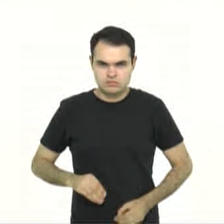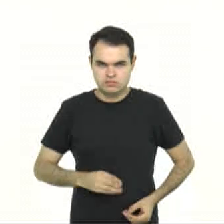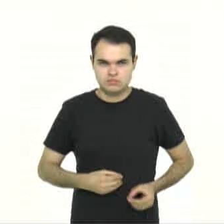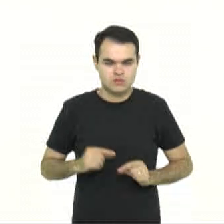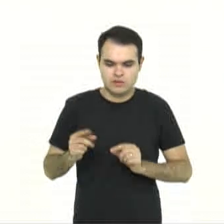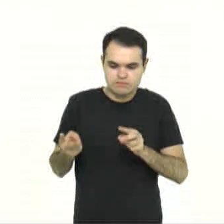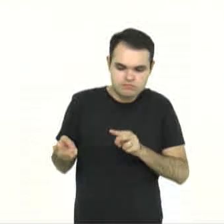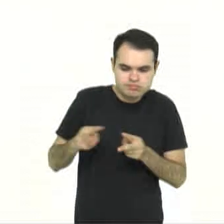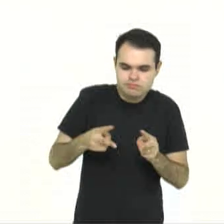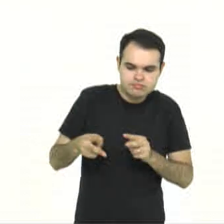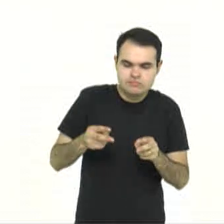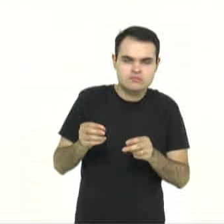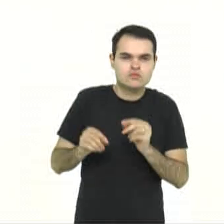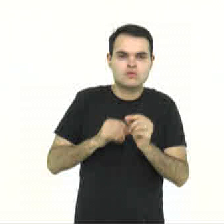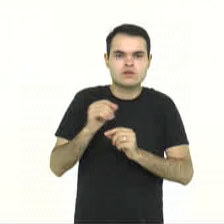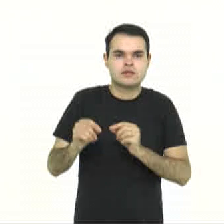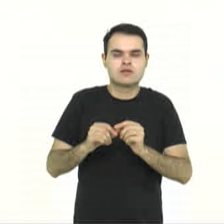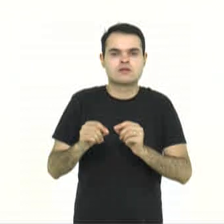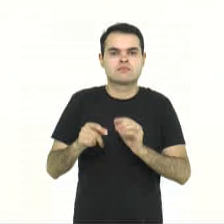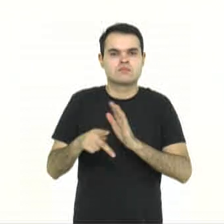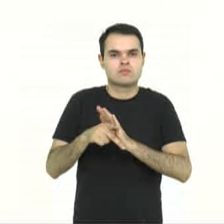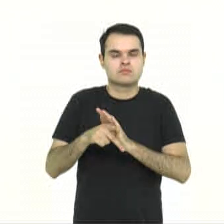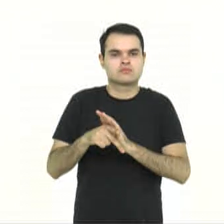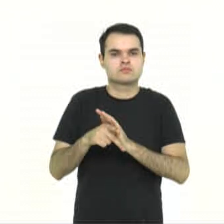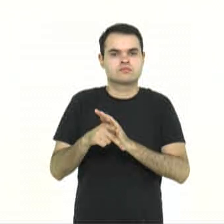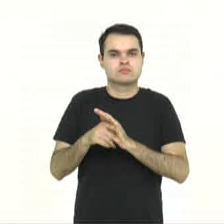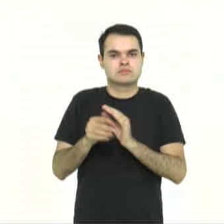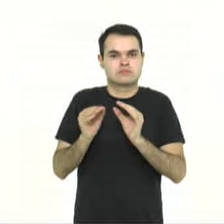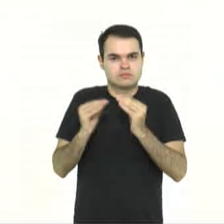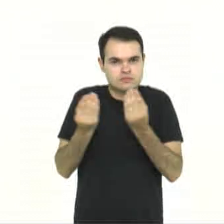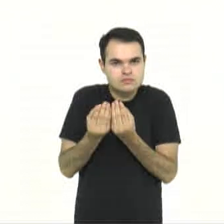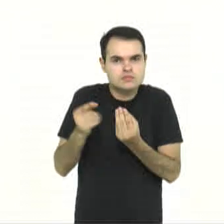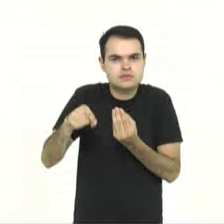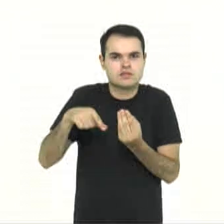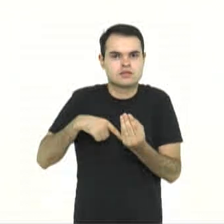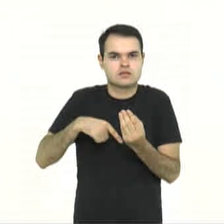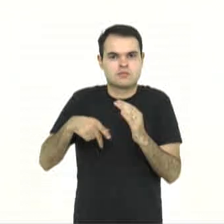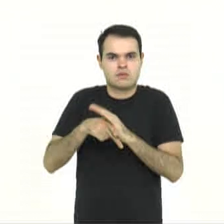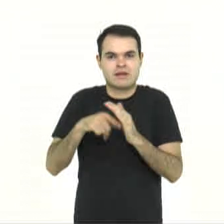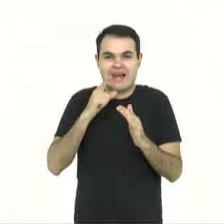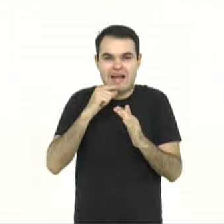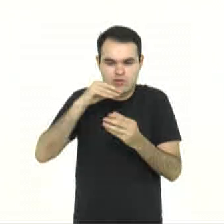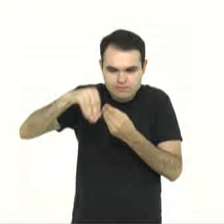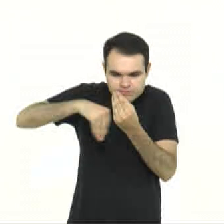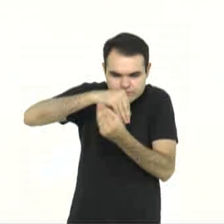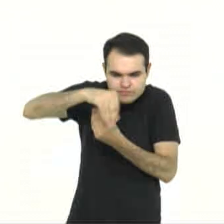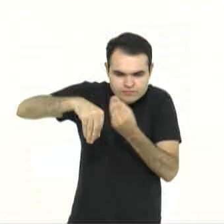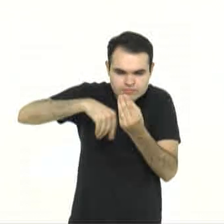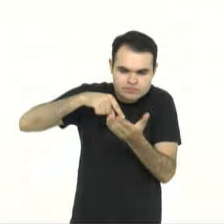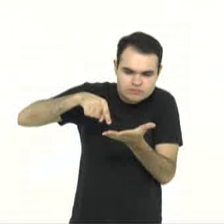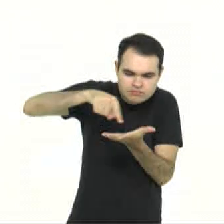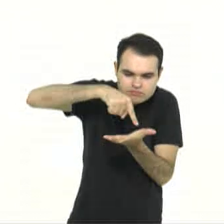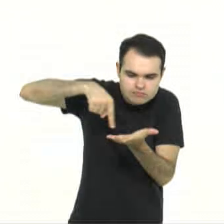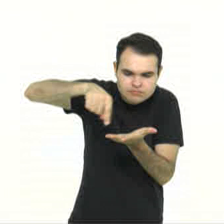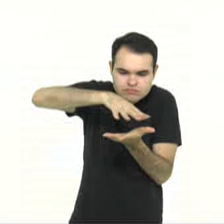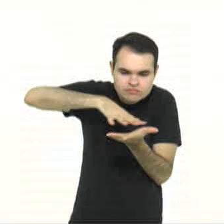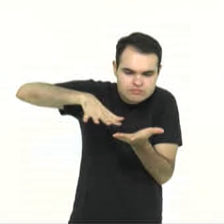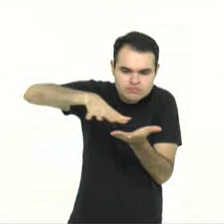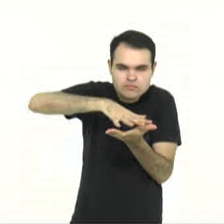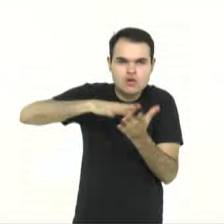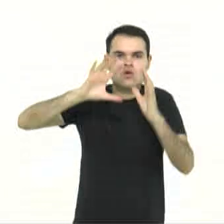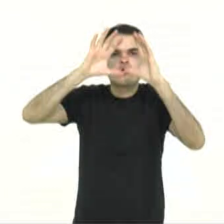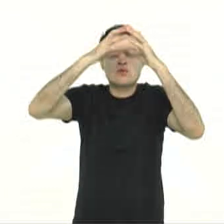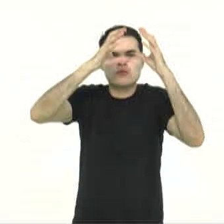é possível por estarem em solução aquosa e por as células, elas próprias, estarem banhadas por um meio líquido. Qual desses grupos